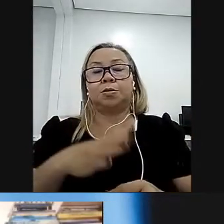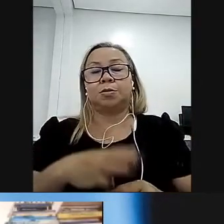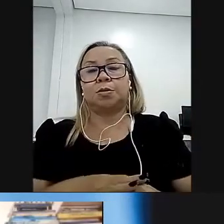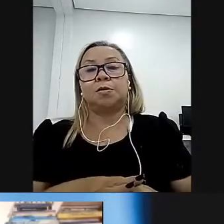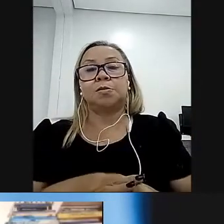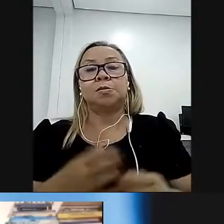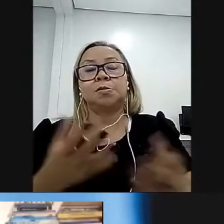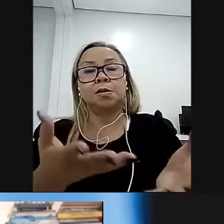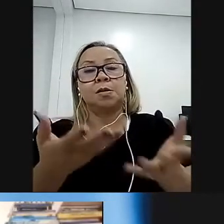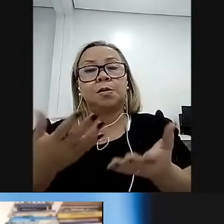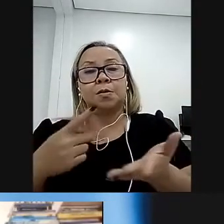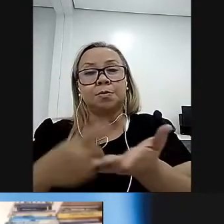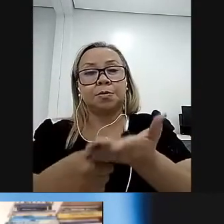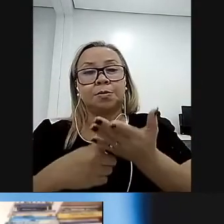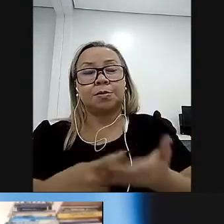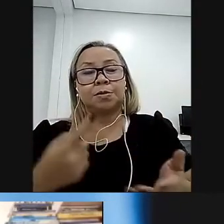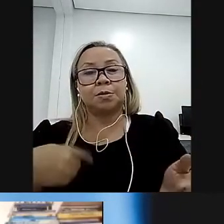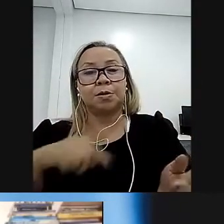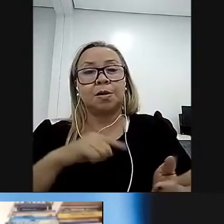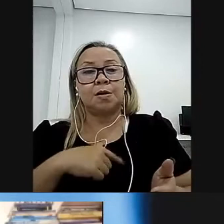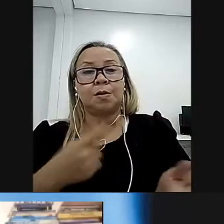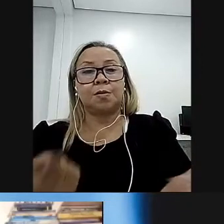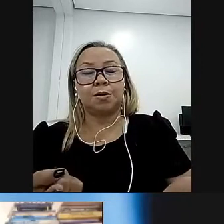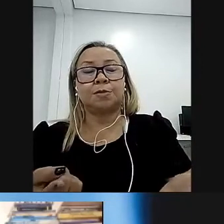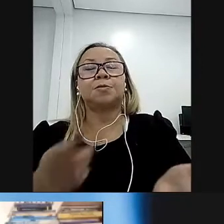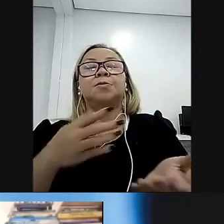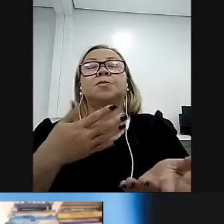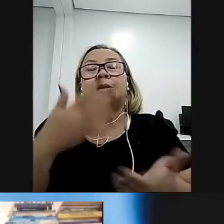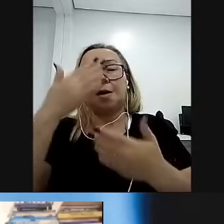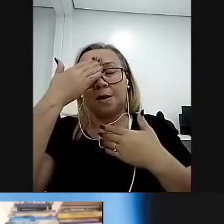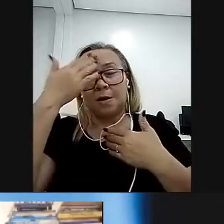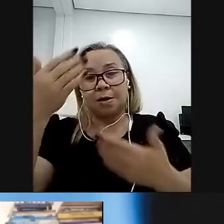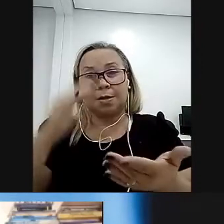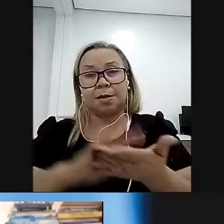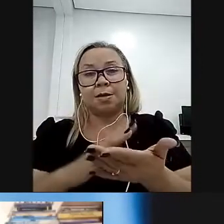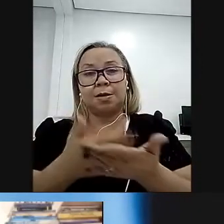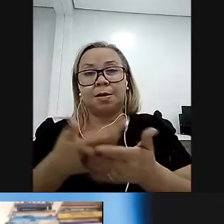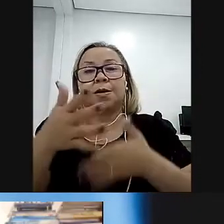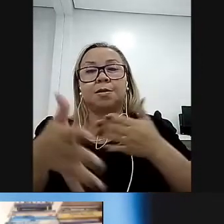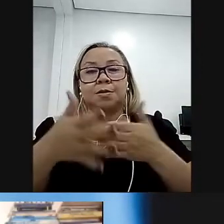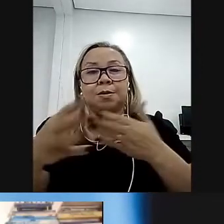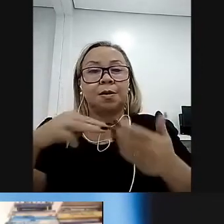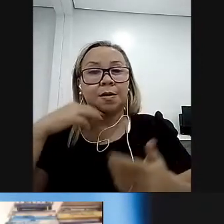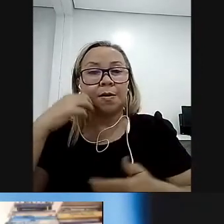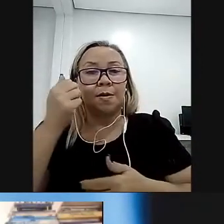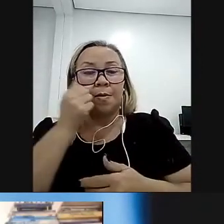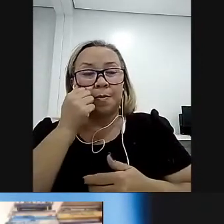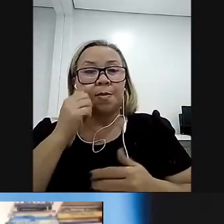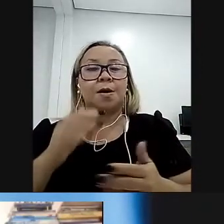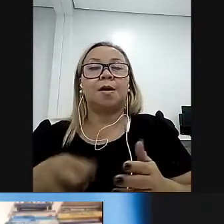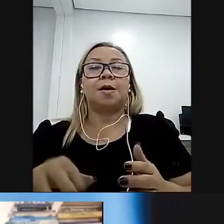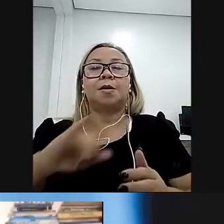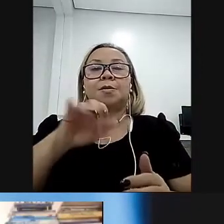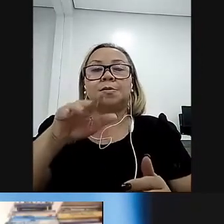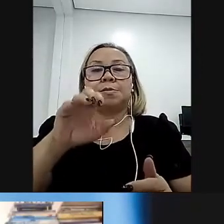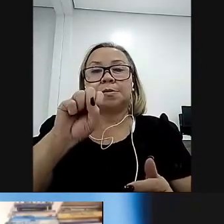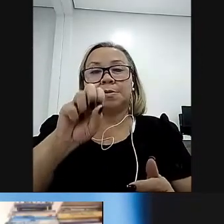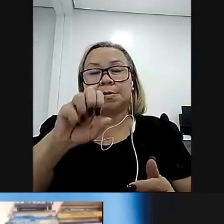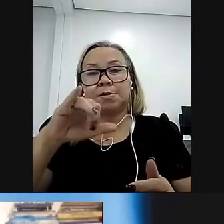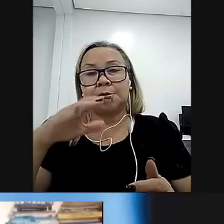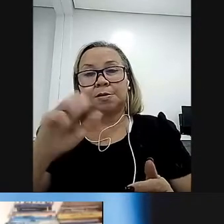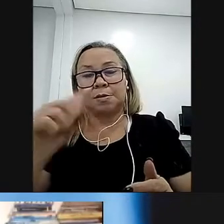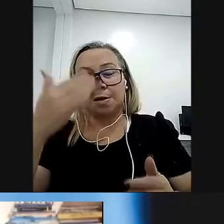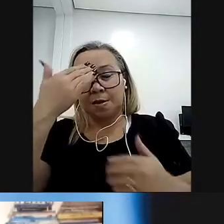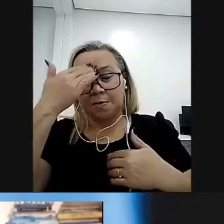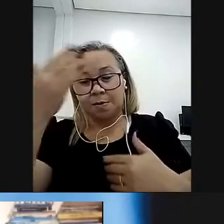junto. Agradecer as intérpretes Márcia e Jéssica. Obrigada pela participação. E é isso aí,